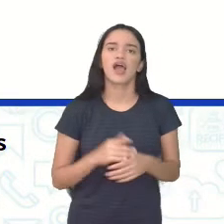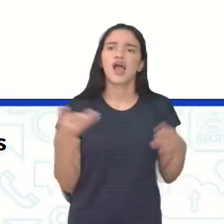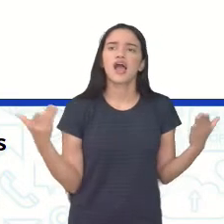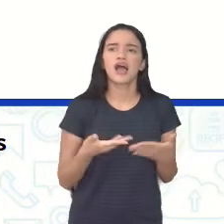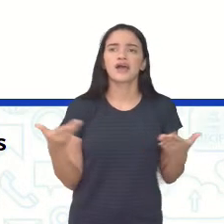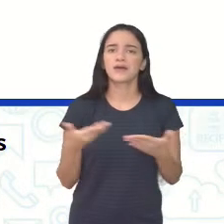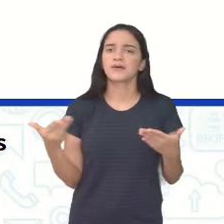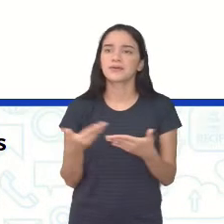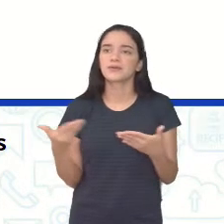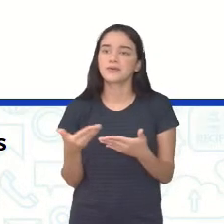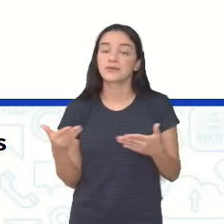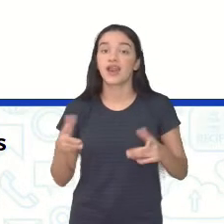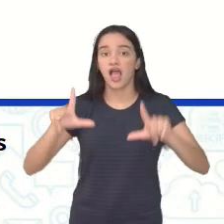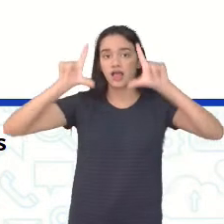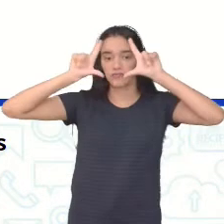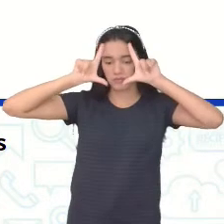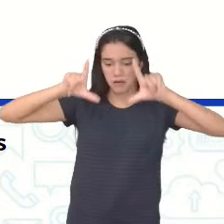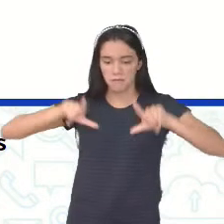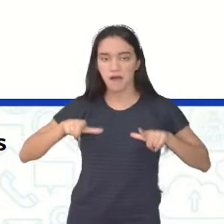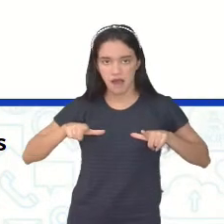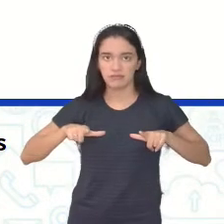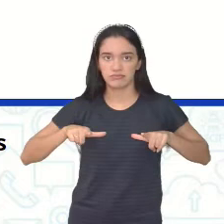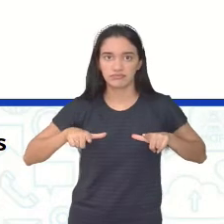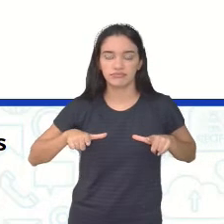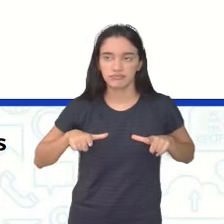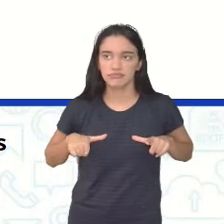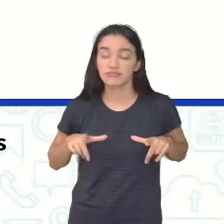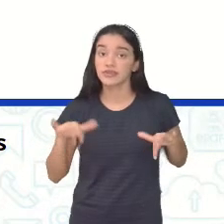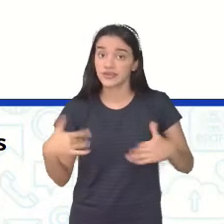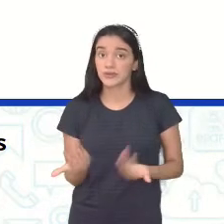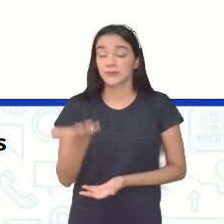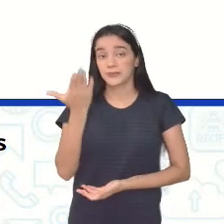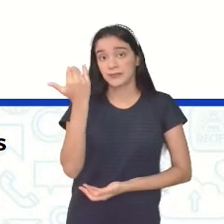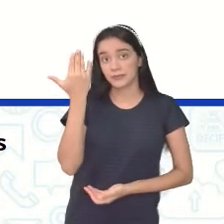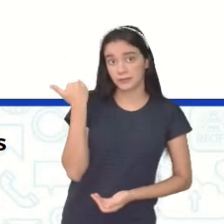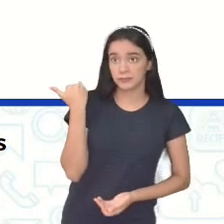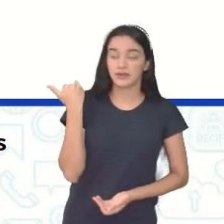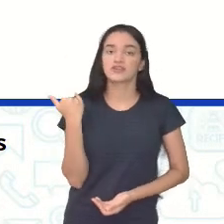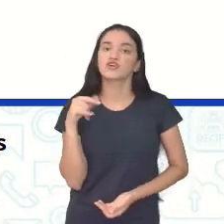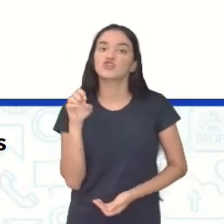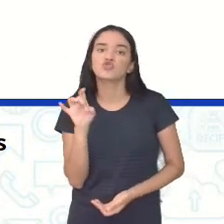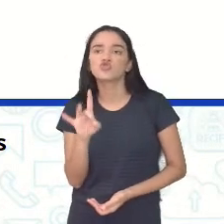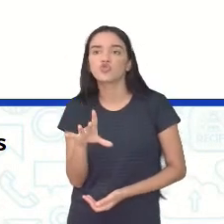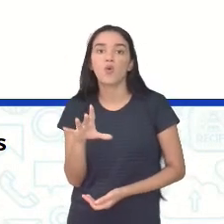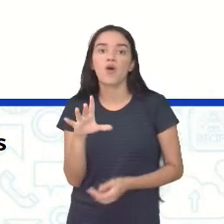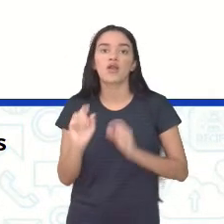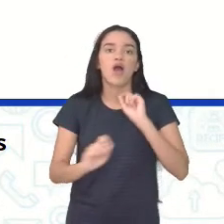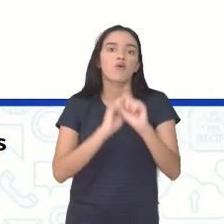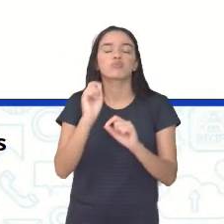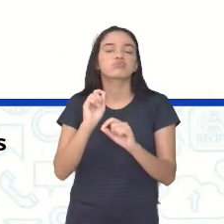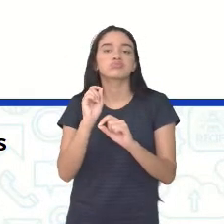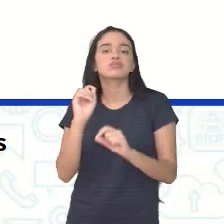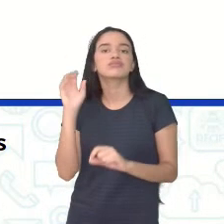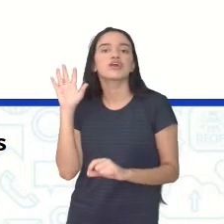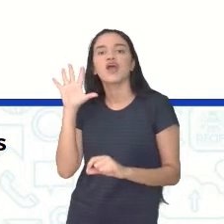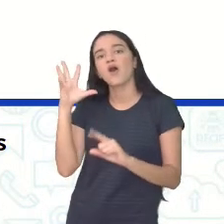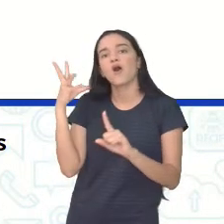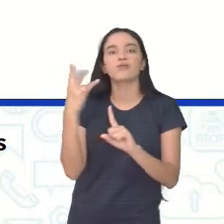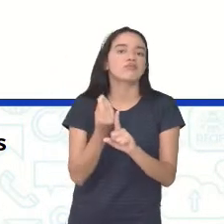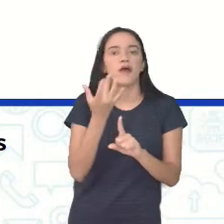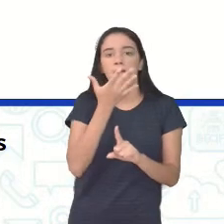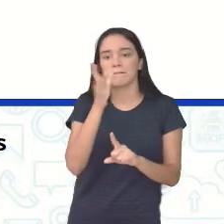fotografia. Vê a diferença de antes da fotografia e depois da fotografia. Né? Como a fotografia já tirava o retrato da